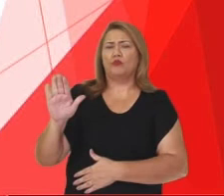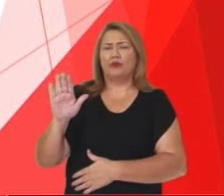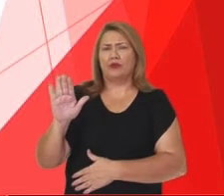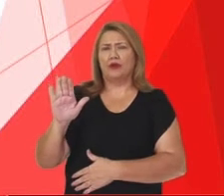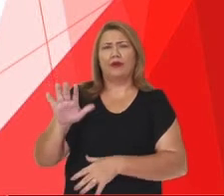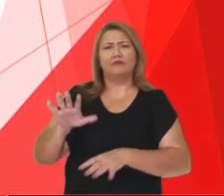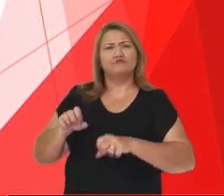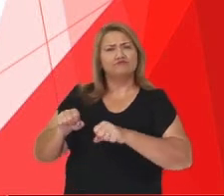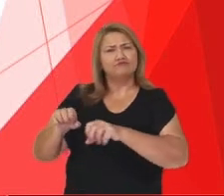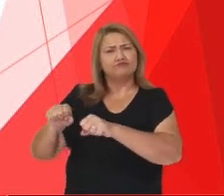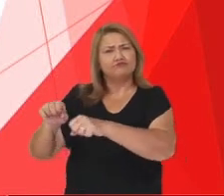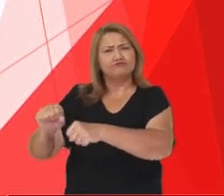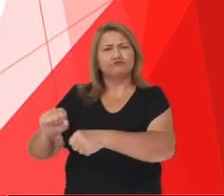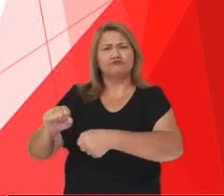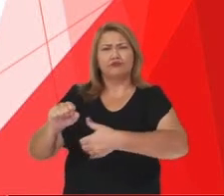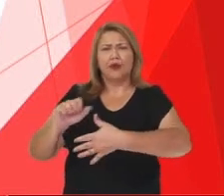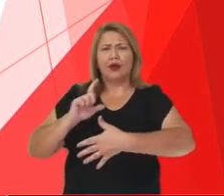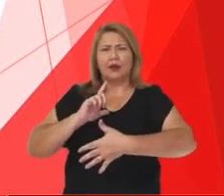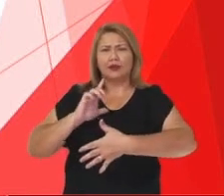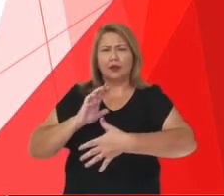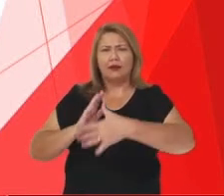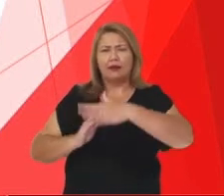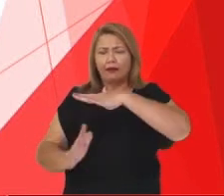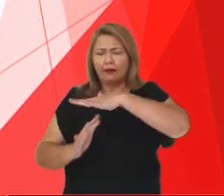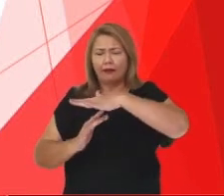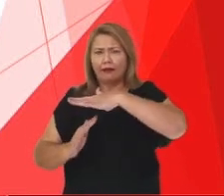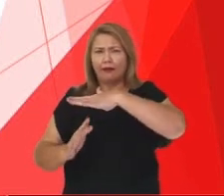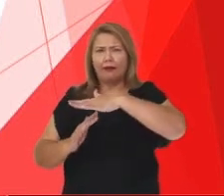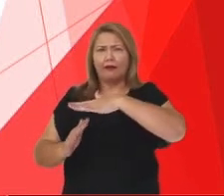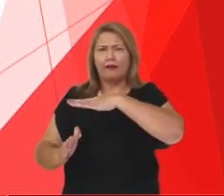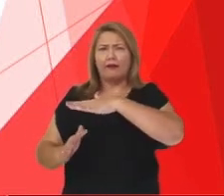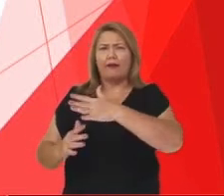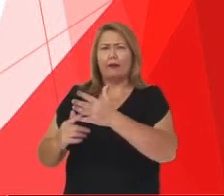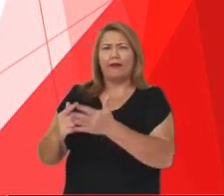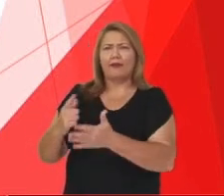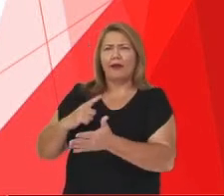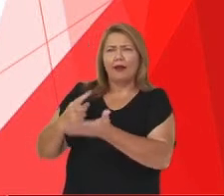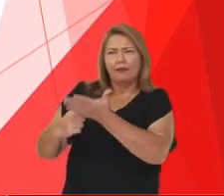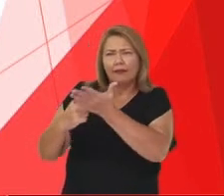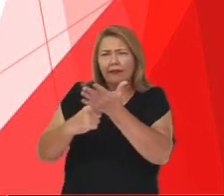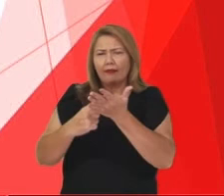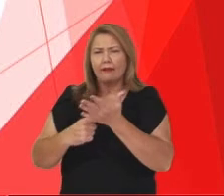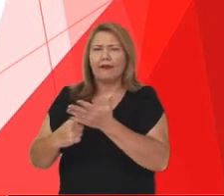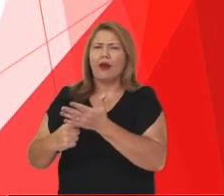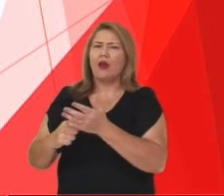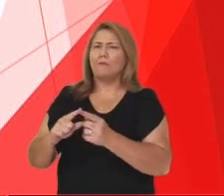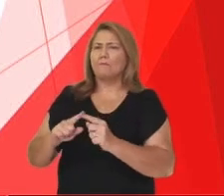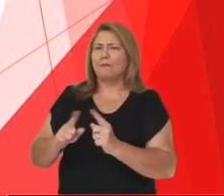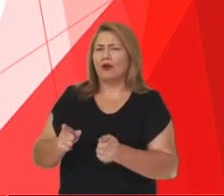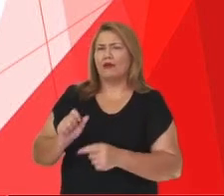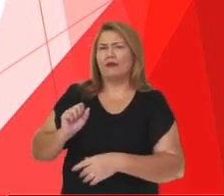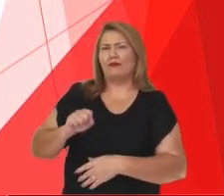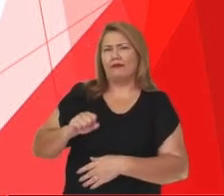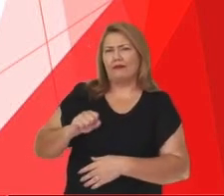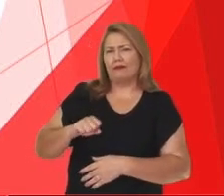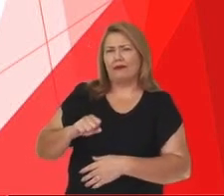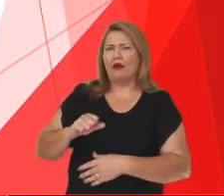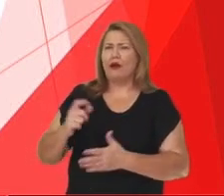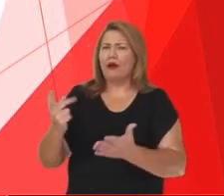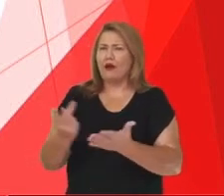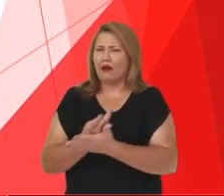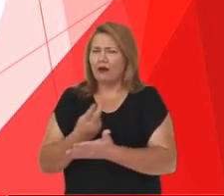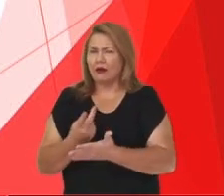estabelecendo na África fronteiras arbitrárias. Ou seja, haviam diferentes povos de